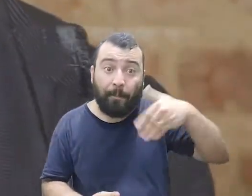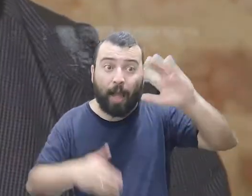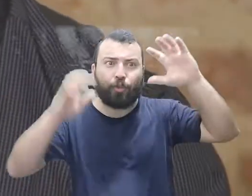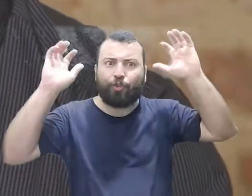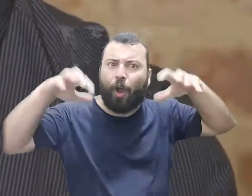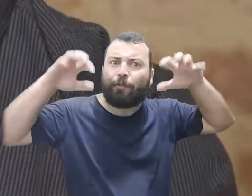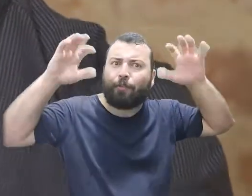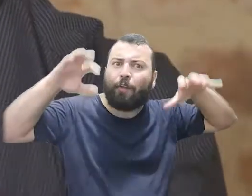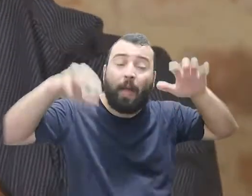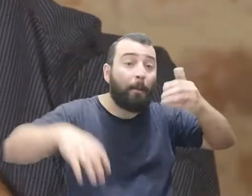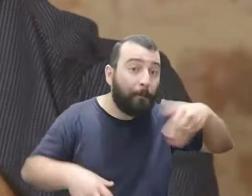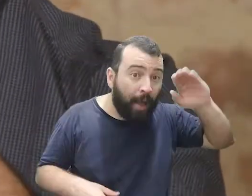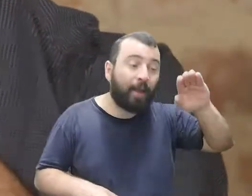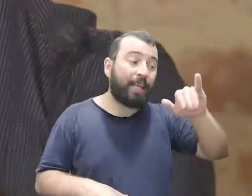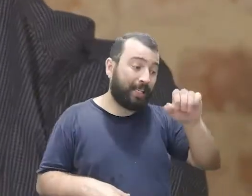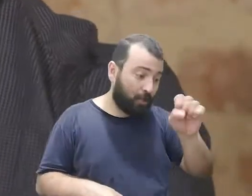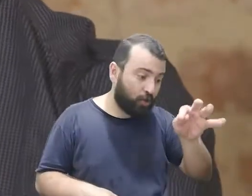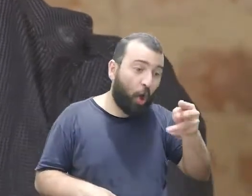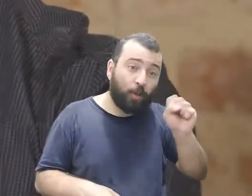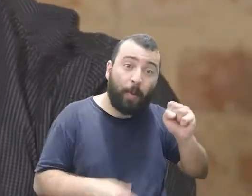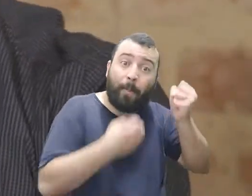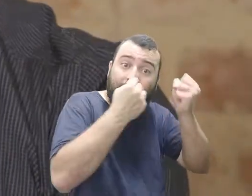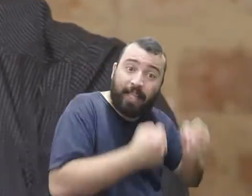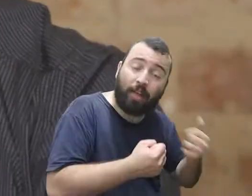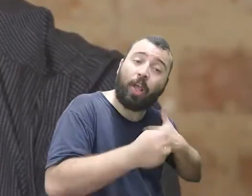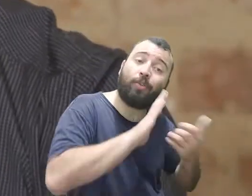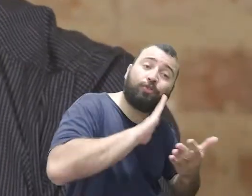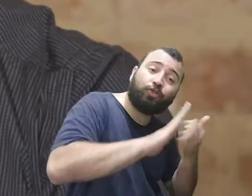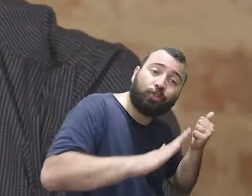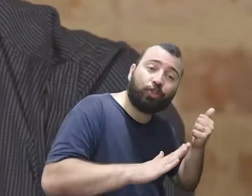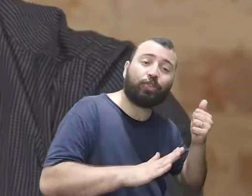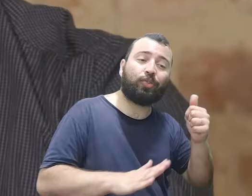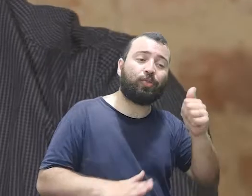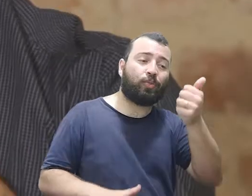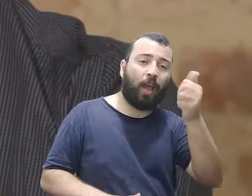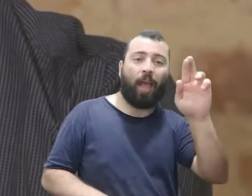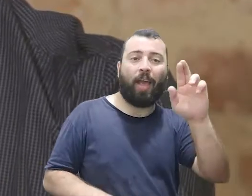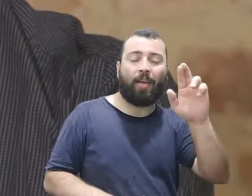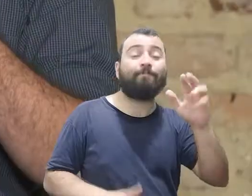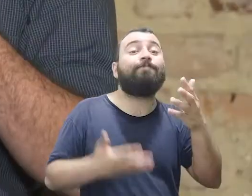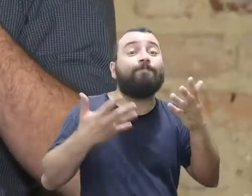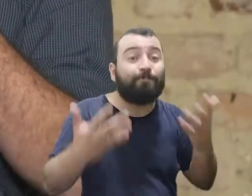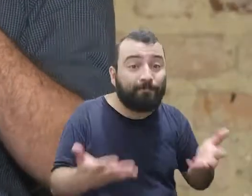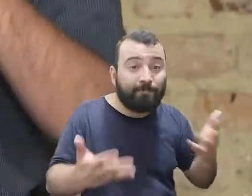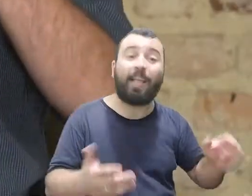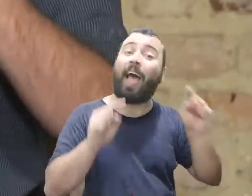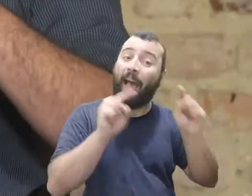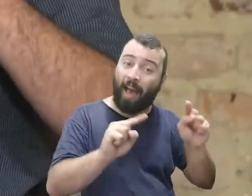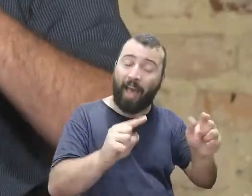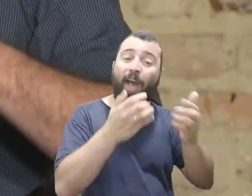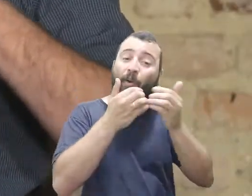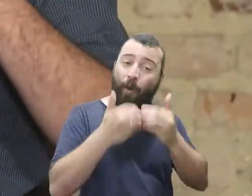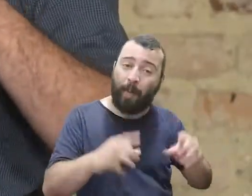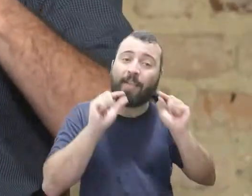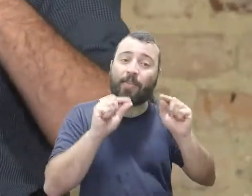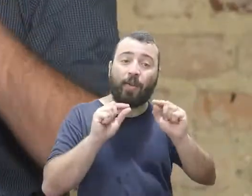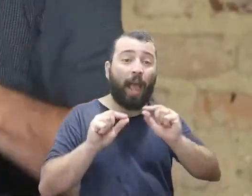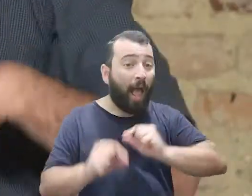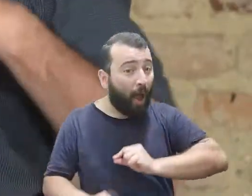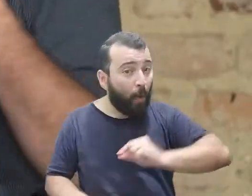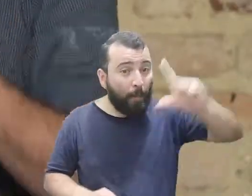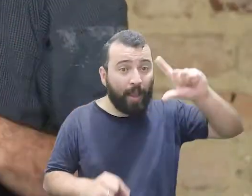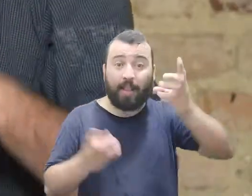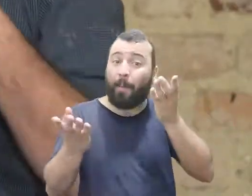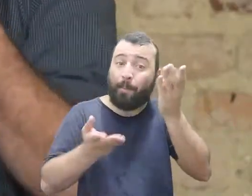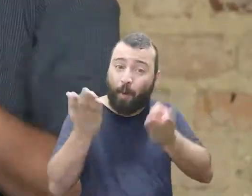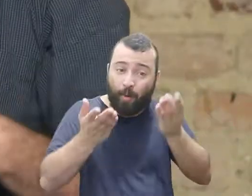mais chove, mais isótopos pesados eu tiro da massa de ar. E aí começa, então, a aumentar